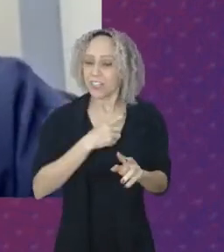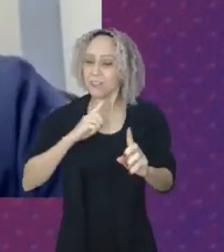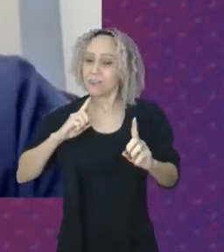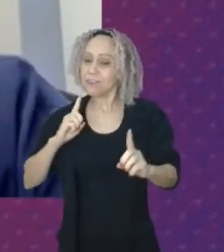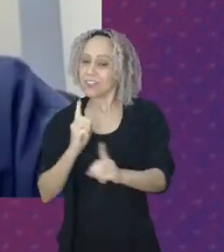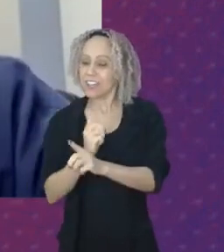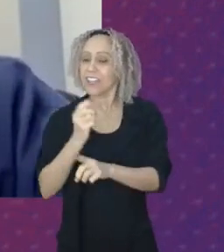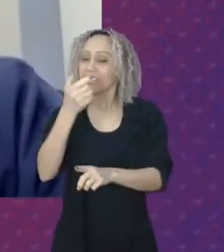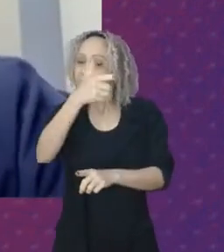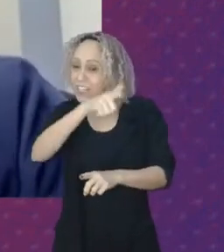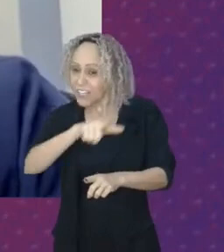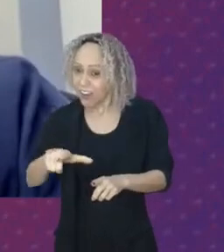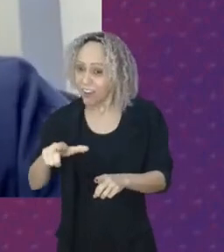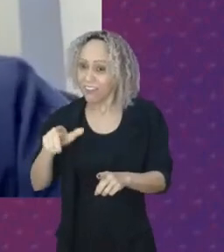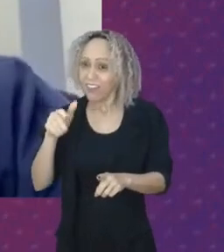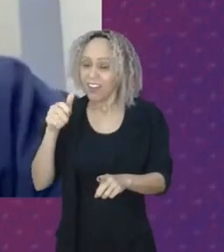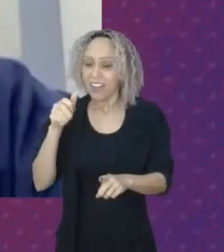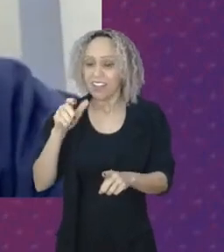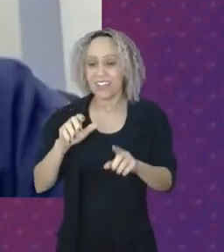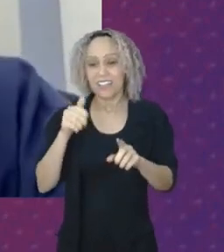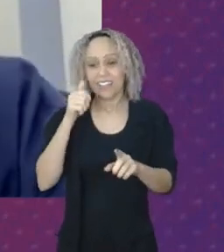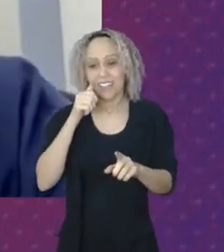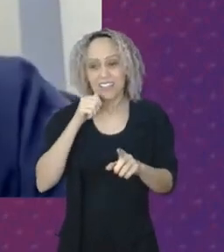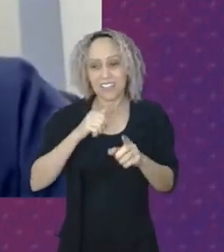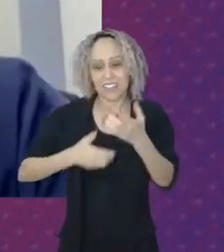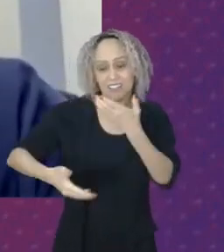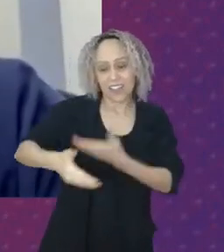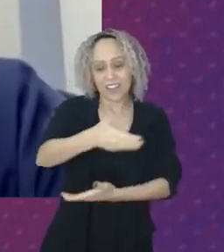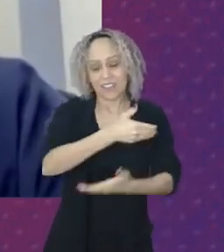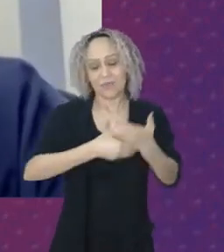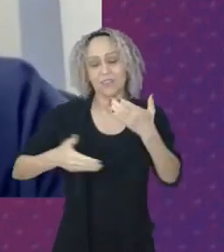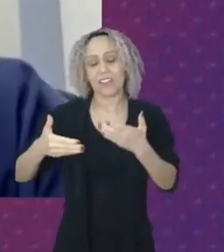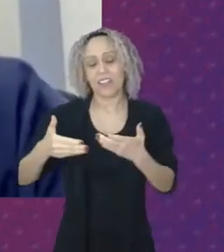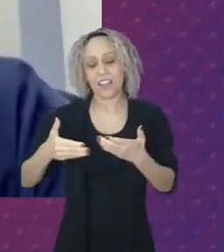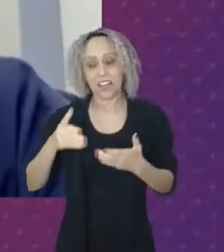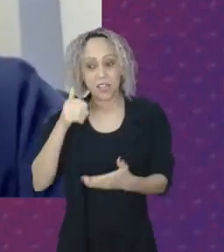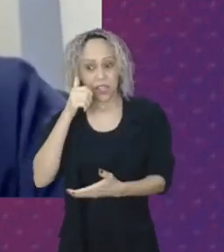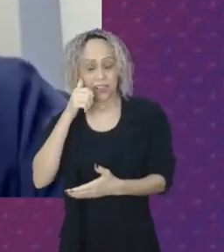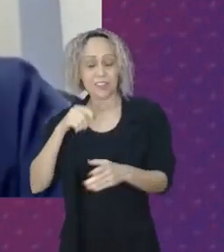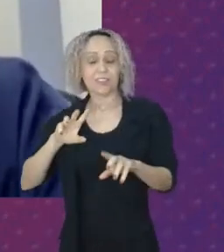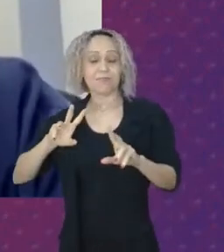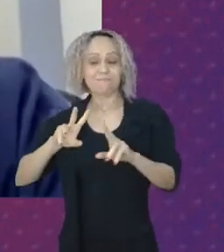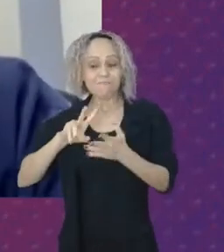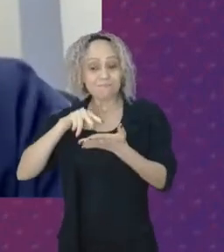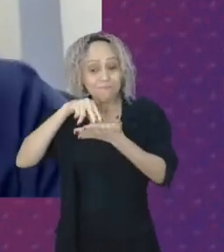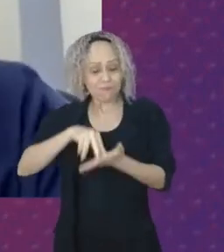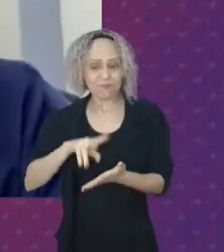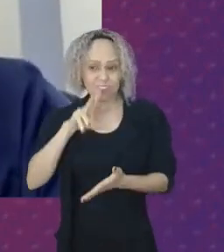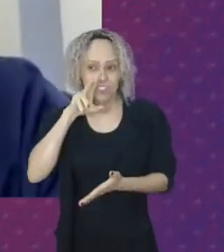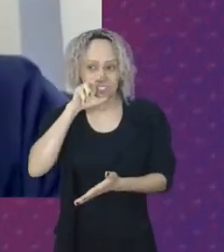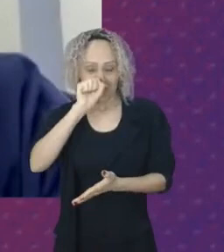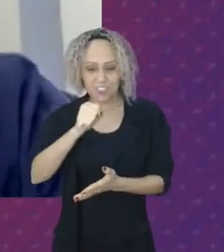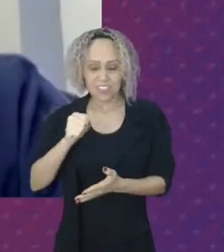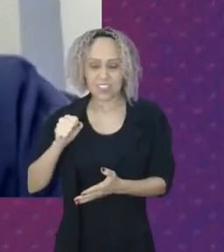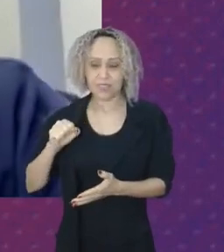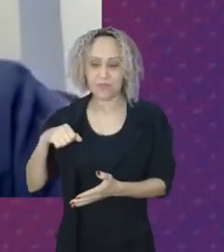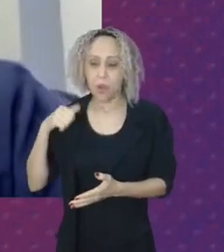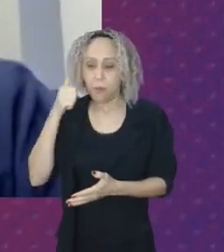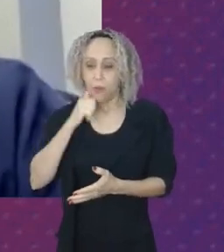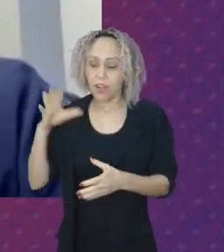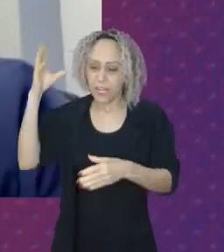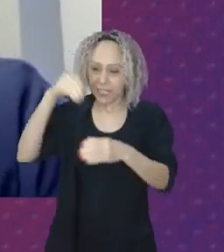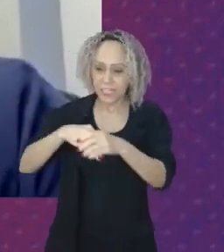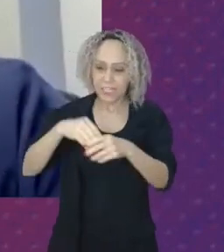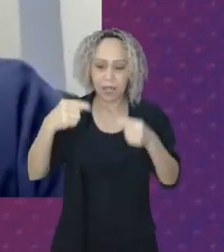de mulheres na política. Nós podemos estar onde nós quisermos, essa é a nossa luta.